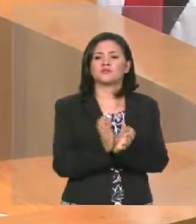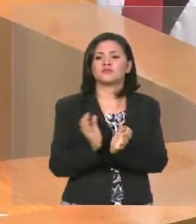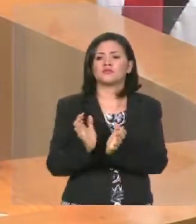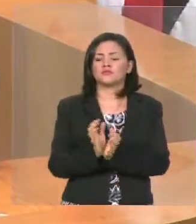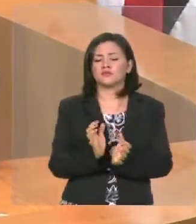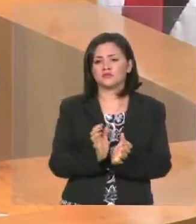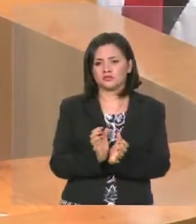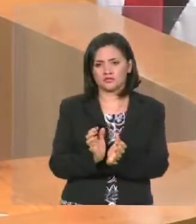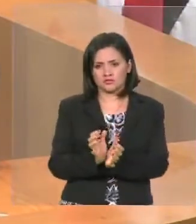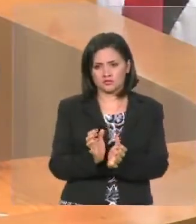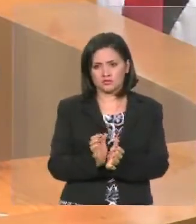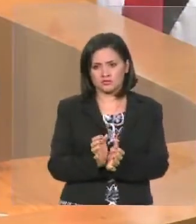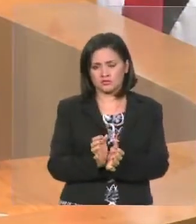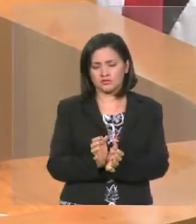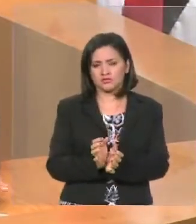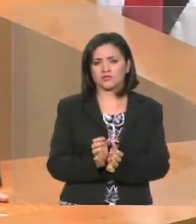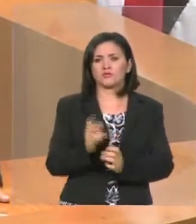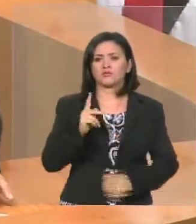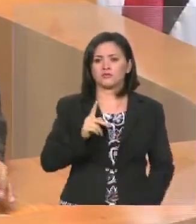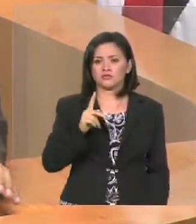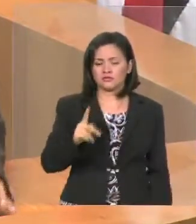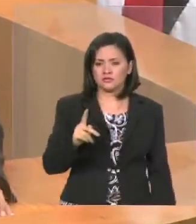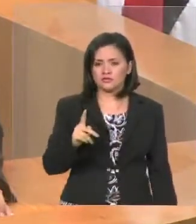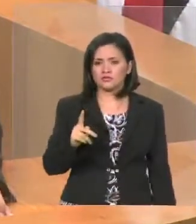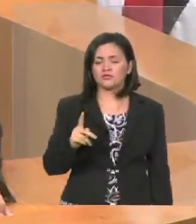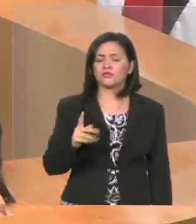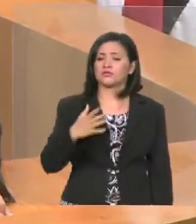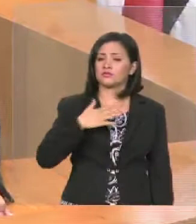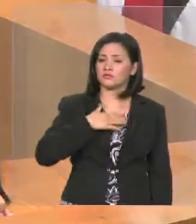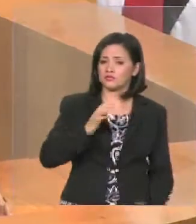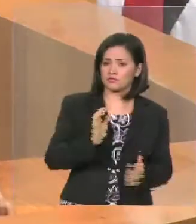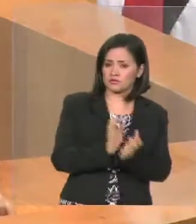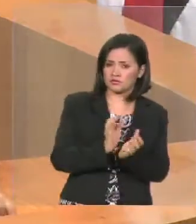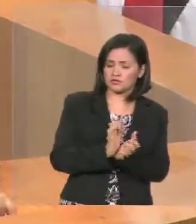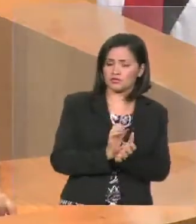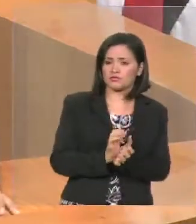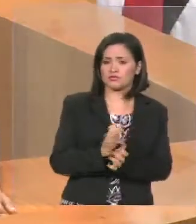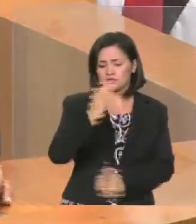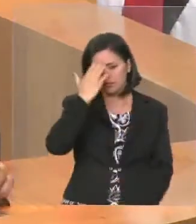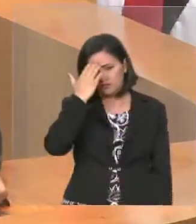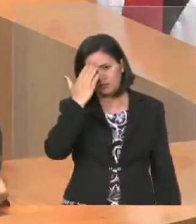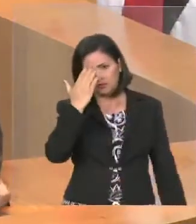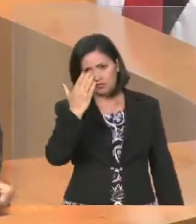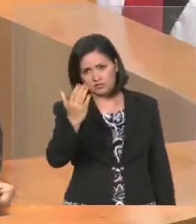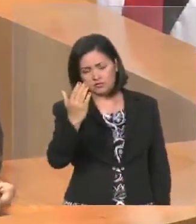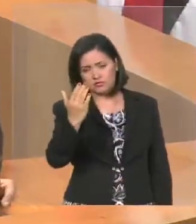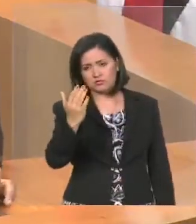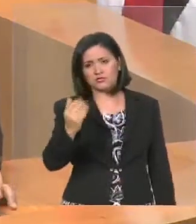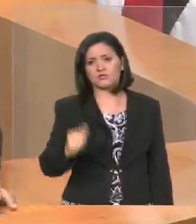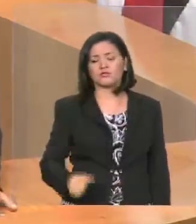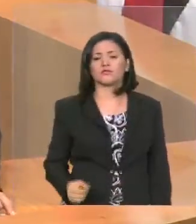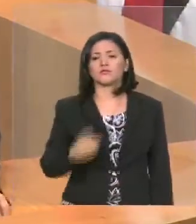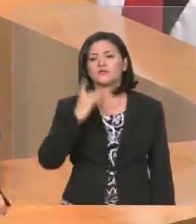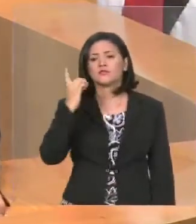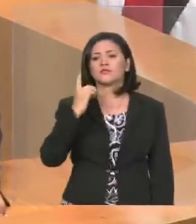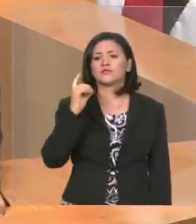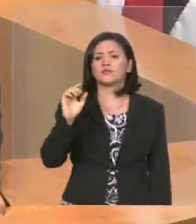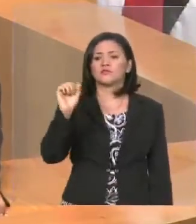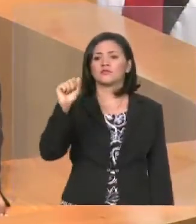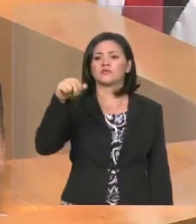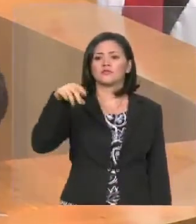base, o PP, o partido do qual eu faço parte, agradecer de forma especial ao deputado André